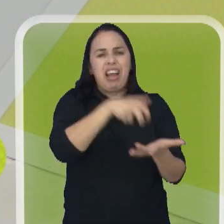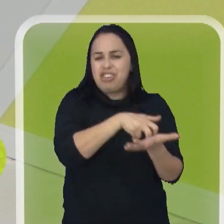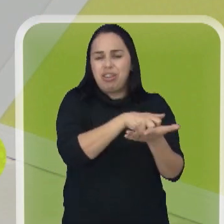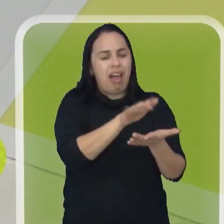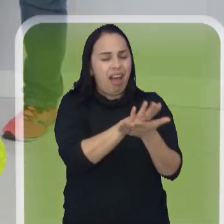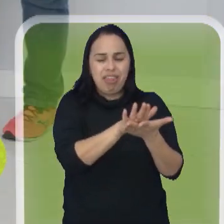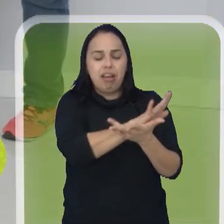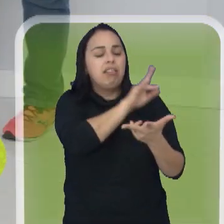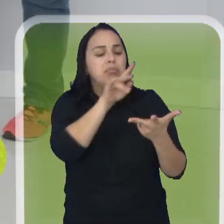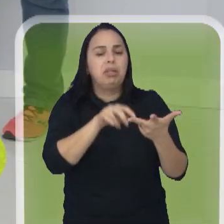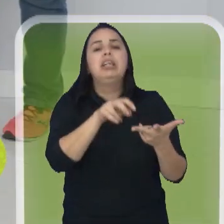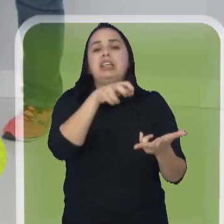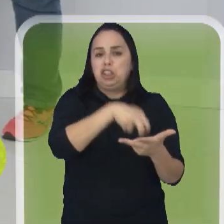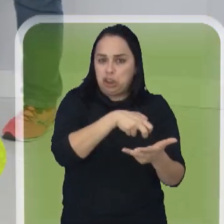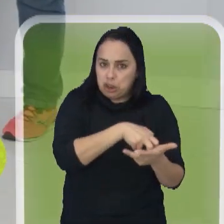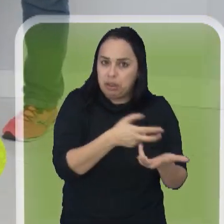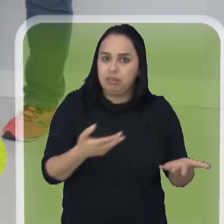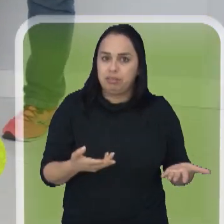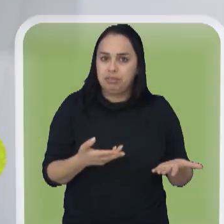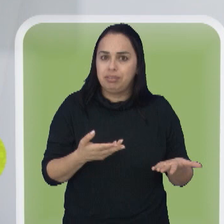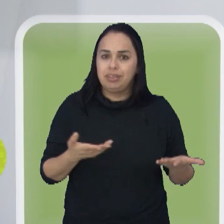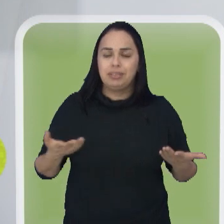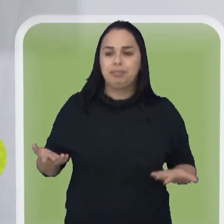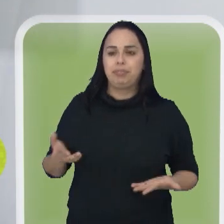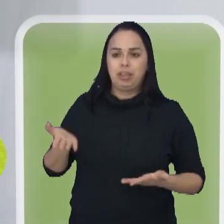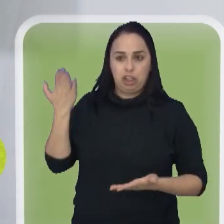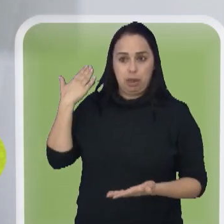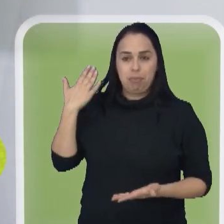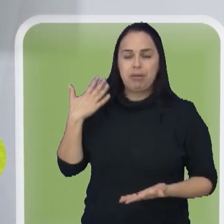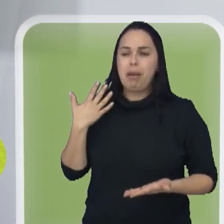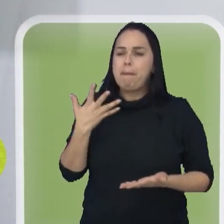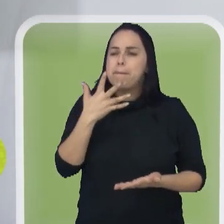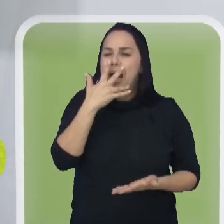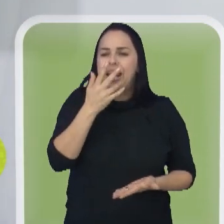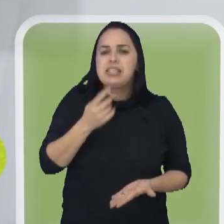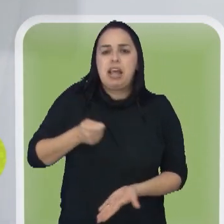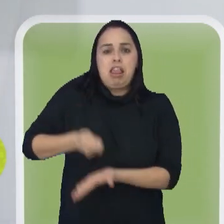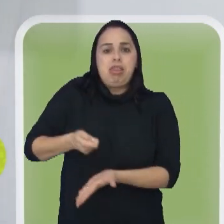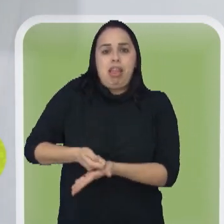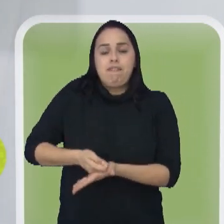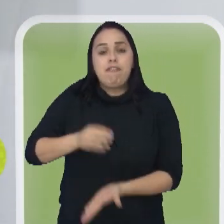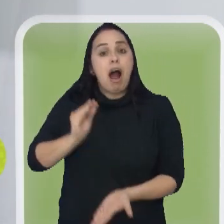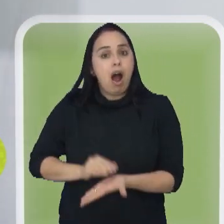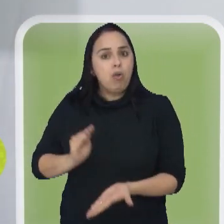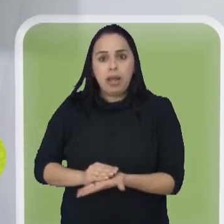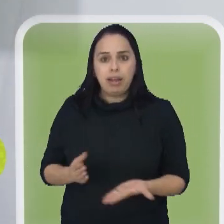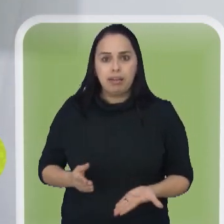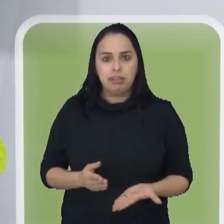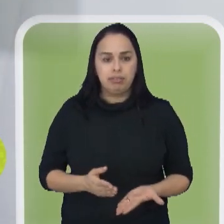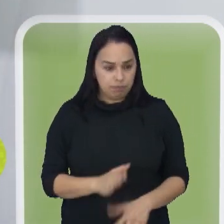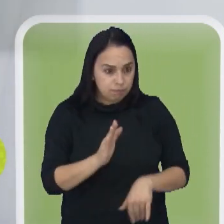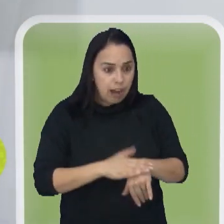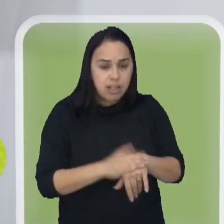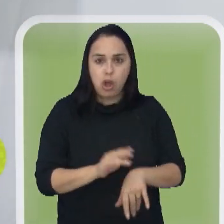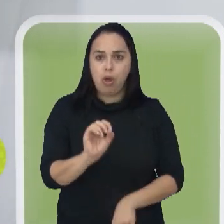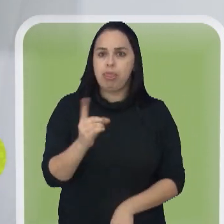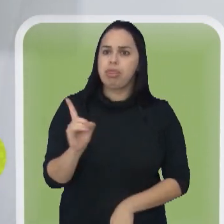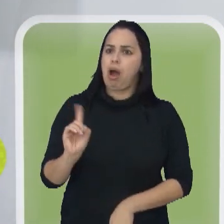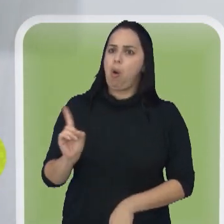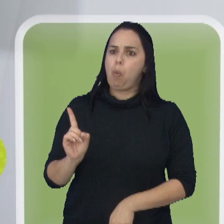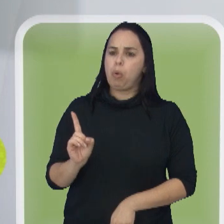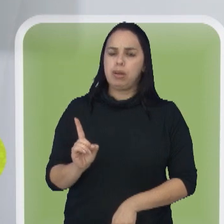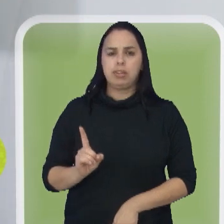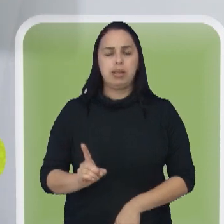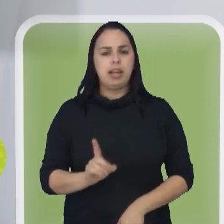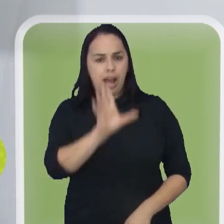muita coisa, né? É o que a gente até falava, que é falta de pulso da CBV, né? Ou faz ou não faz. E cabe à CBV